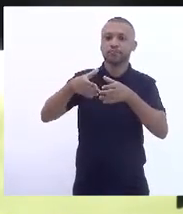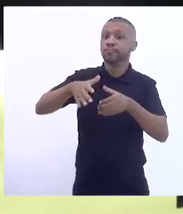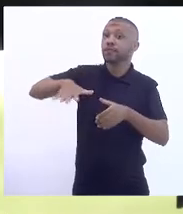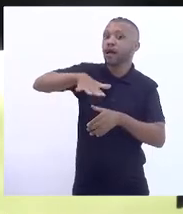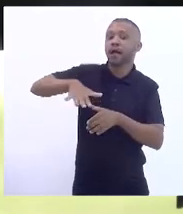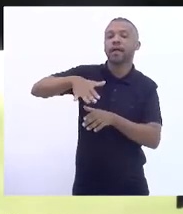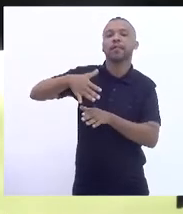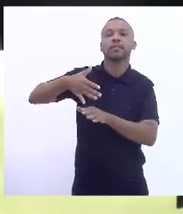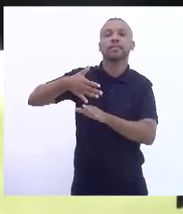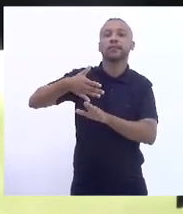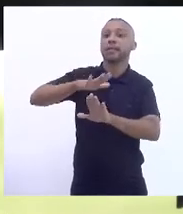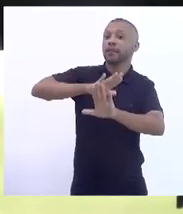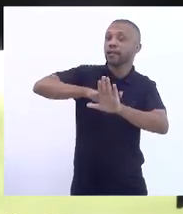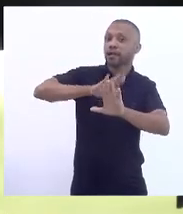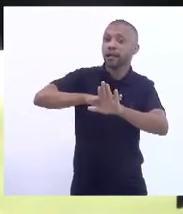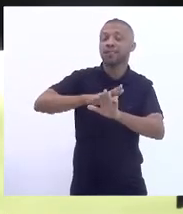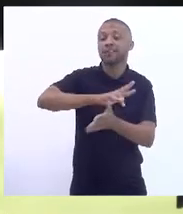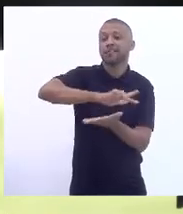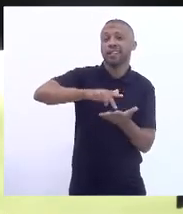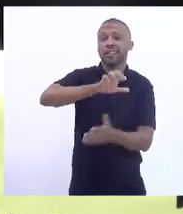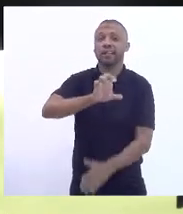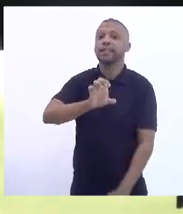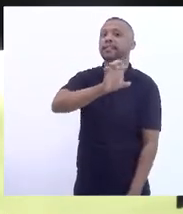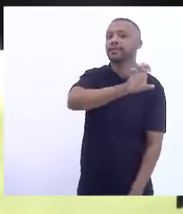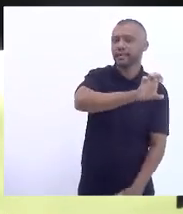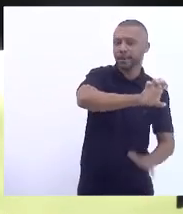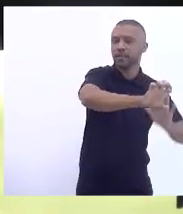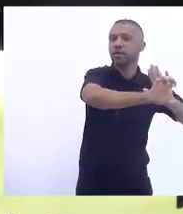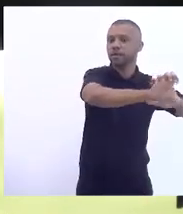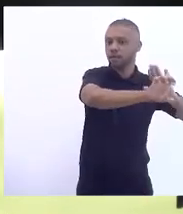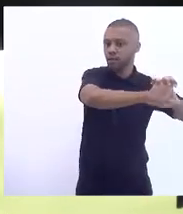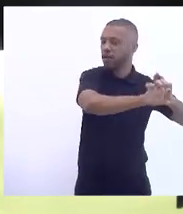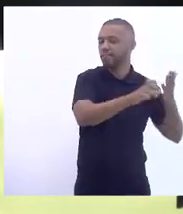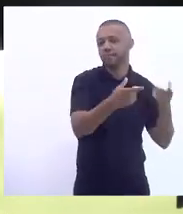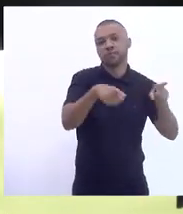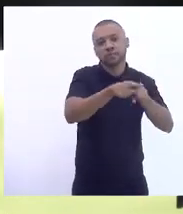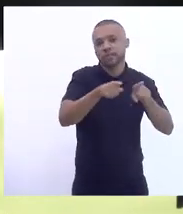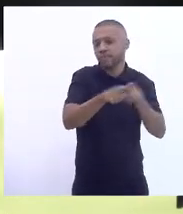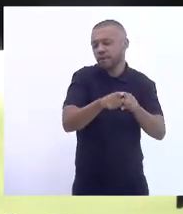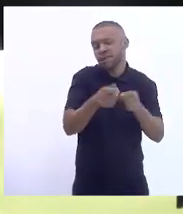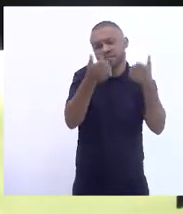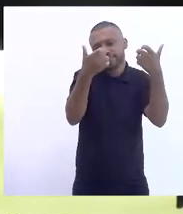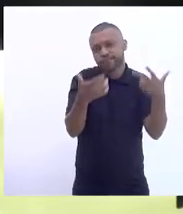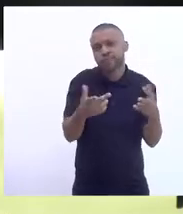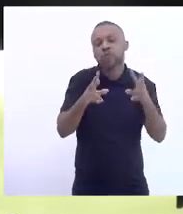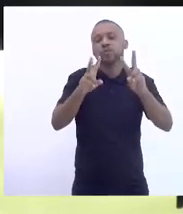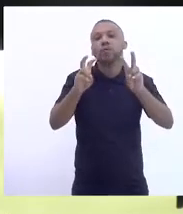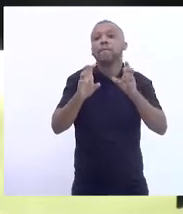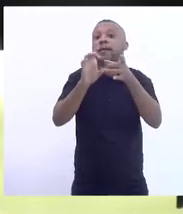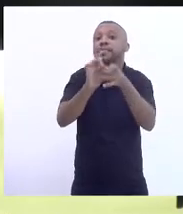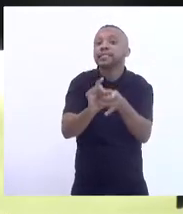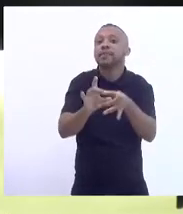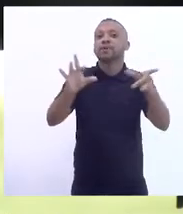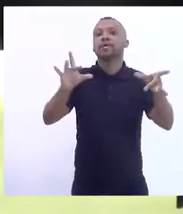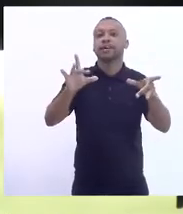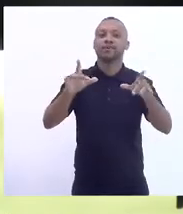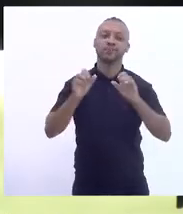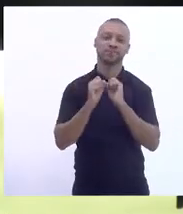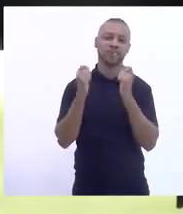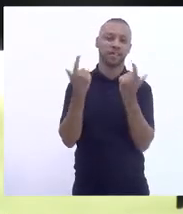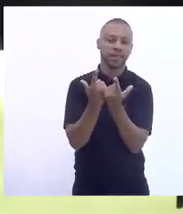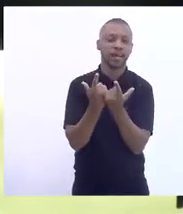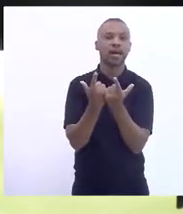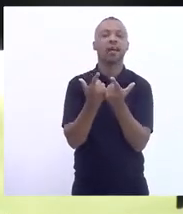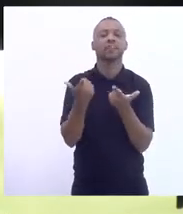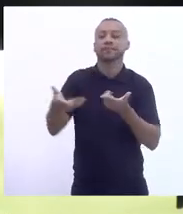campo das esquerdas até campo eu diria Dani mais democrático dessa casa mas